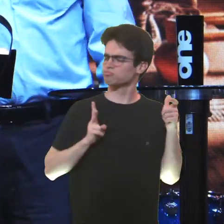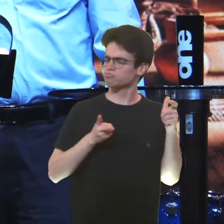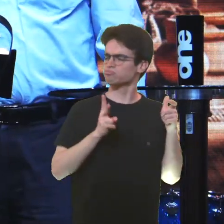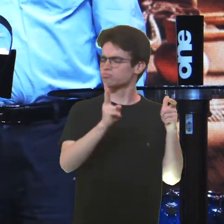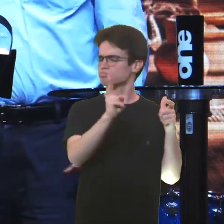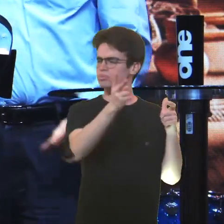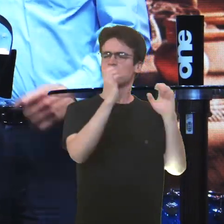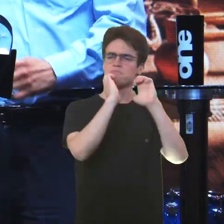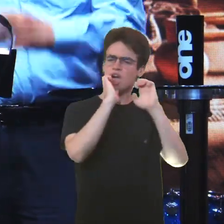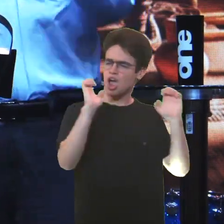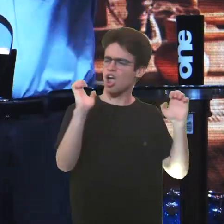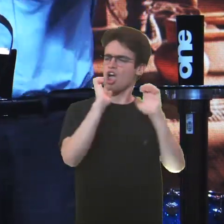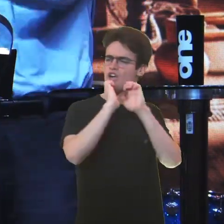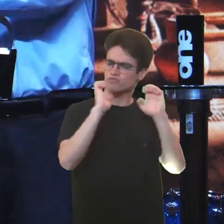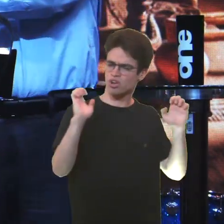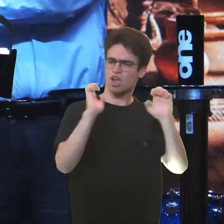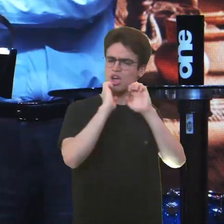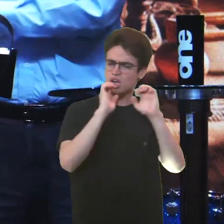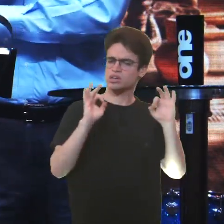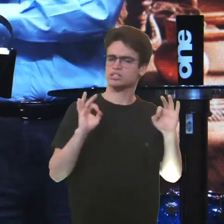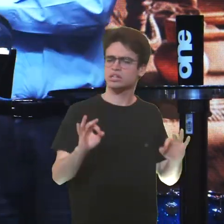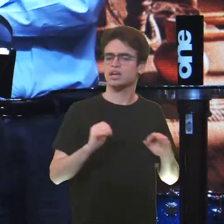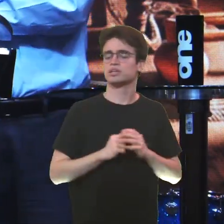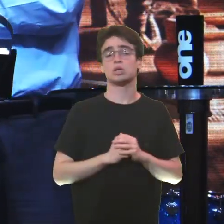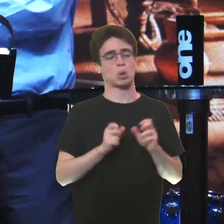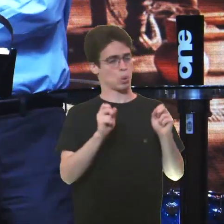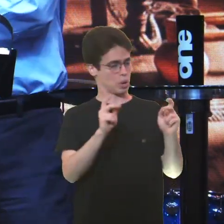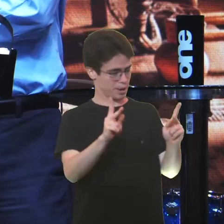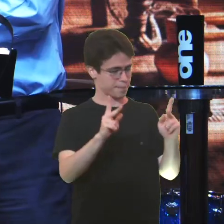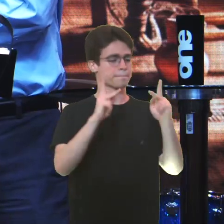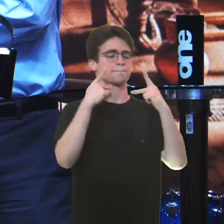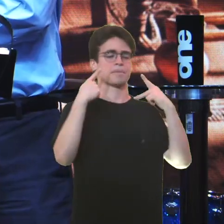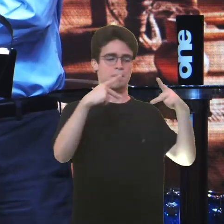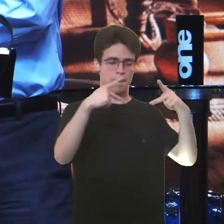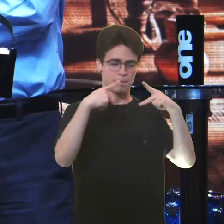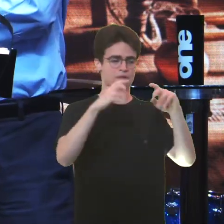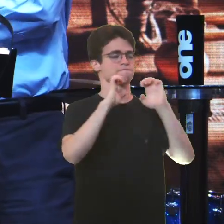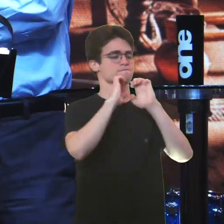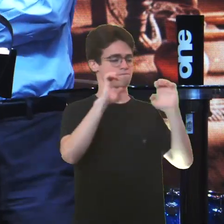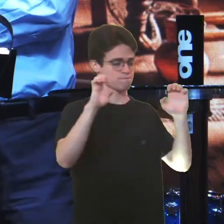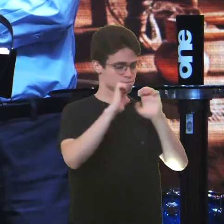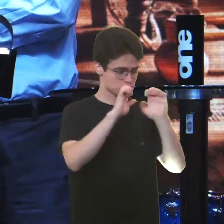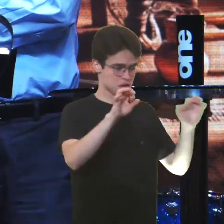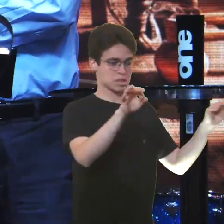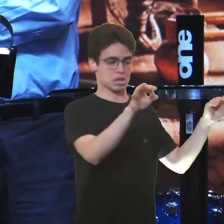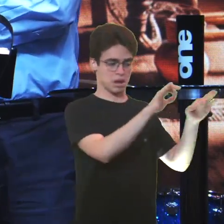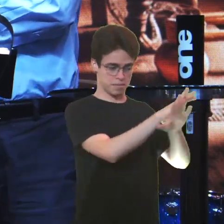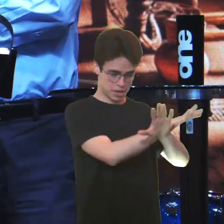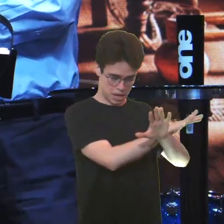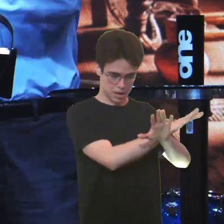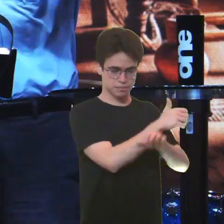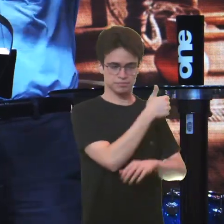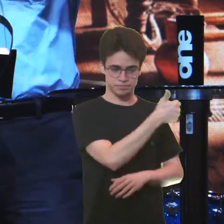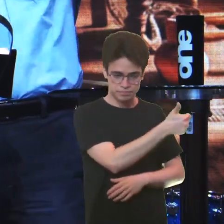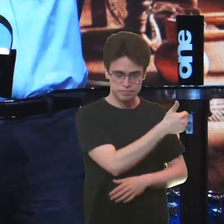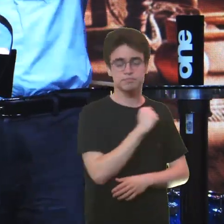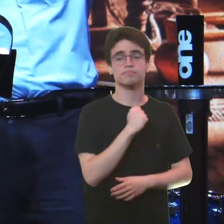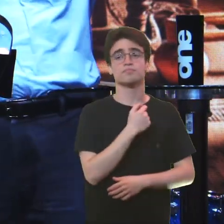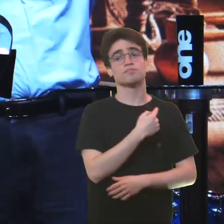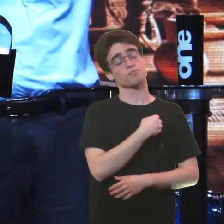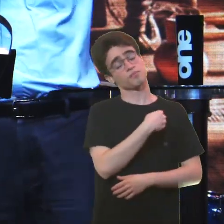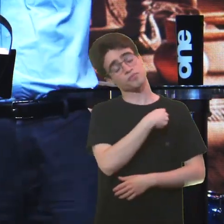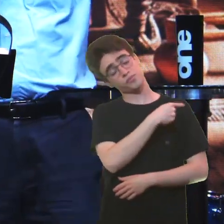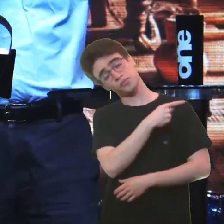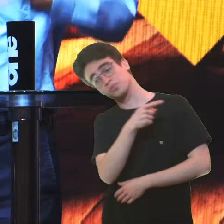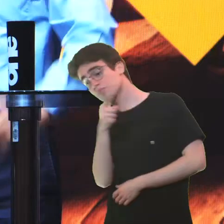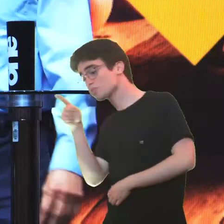ia para pregar o evangelho. Y después de haber predicado el evangelio en E Jerusalén, depois de pregar o evangelho em Jerusalém, iré a